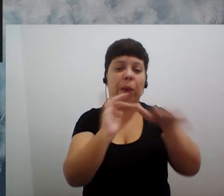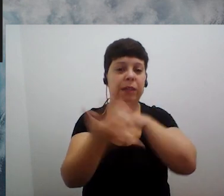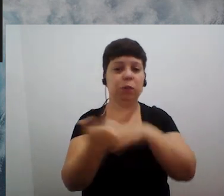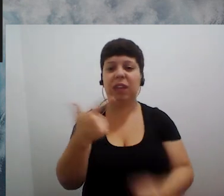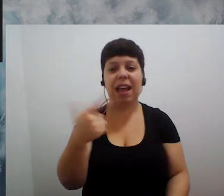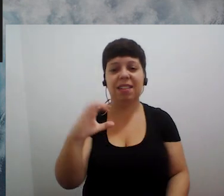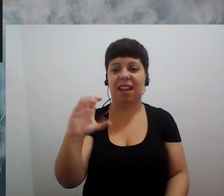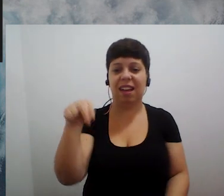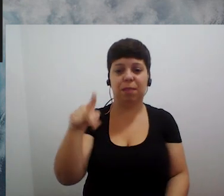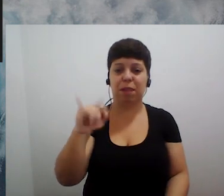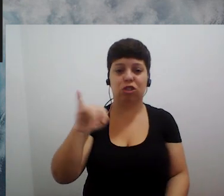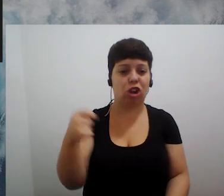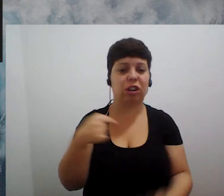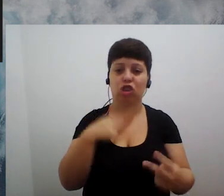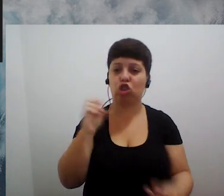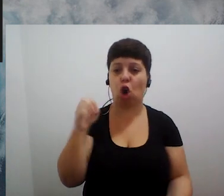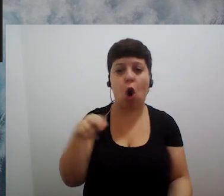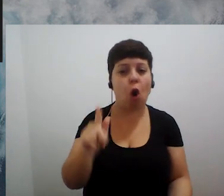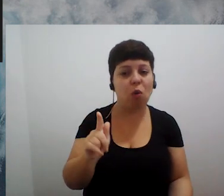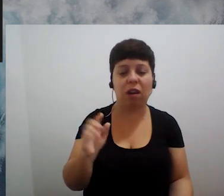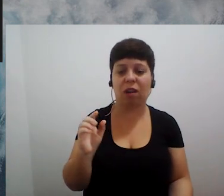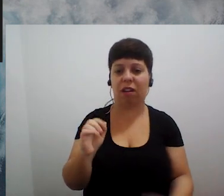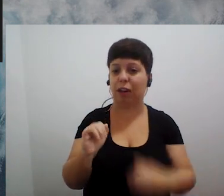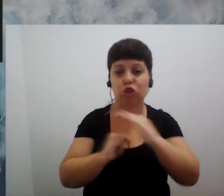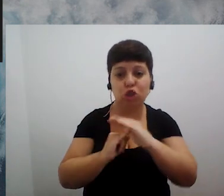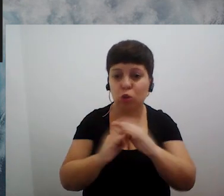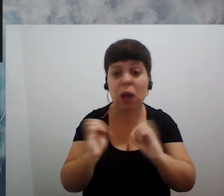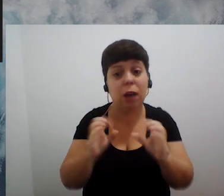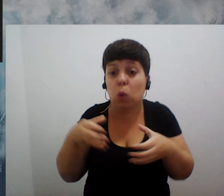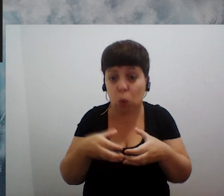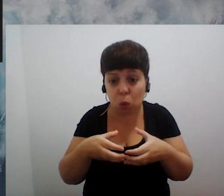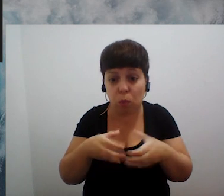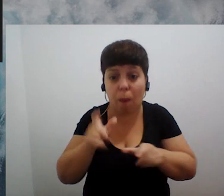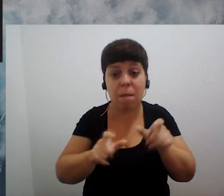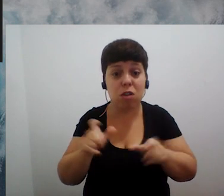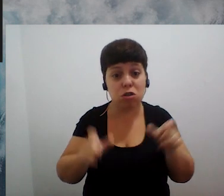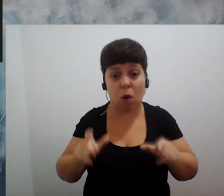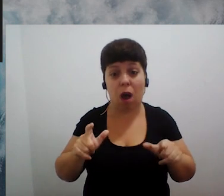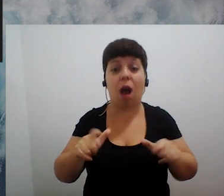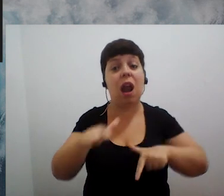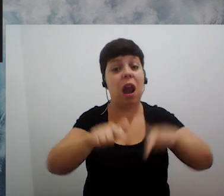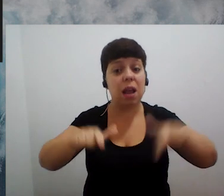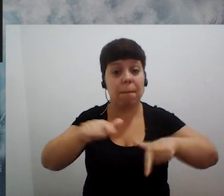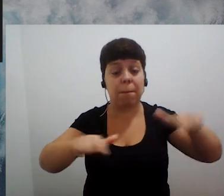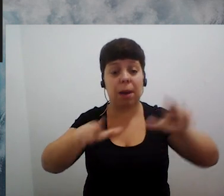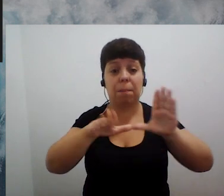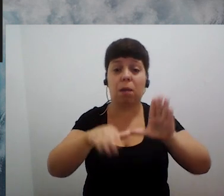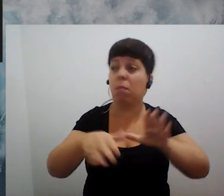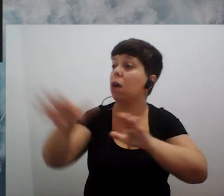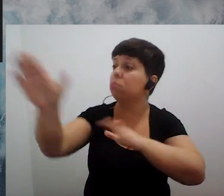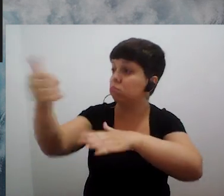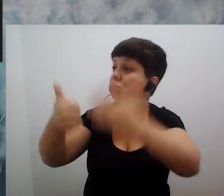rede social, nós não temos CNPJ, nós somos ONG, nós somos instituto, não somos nada. Nós somos um grupo que fazemos limpeza de